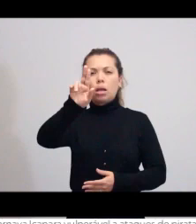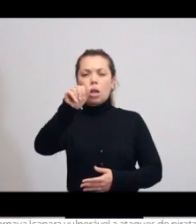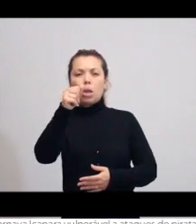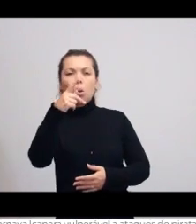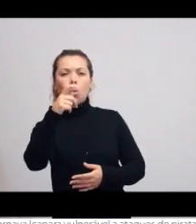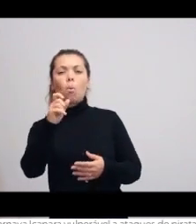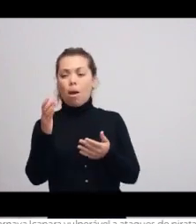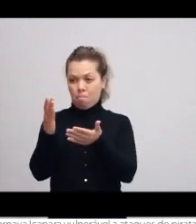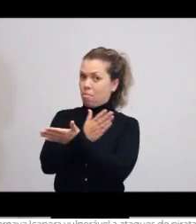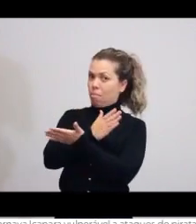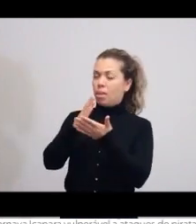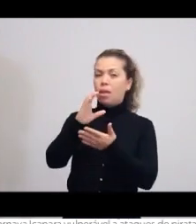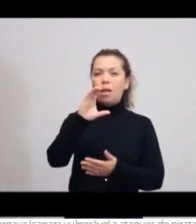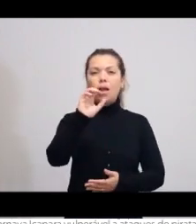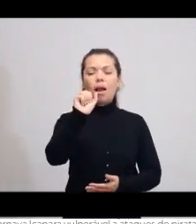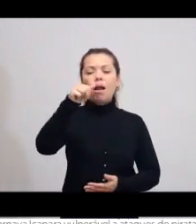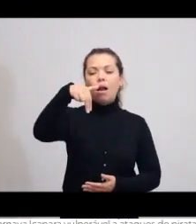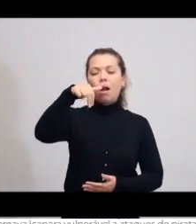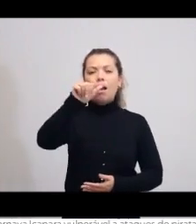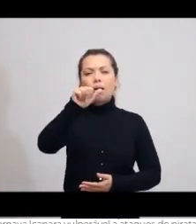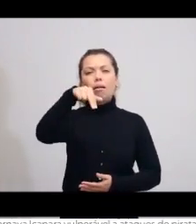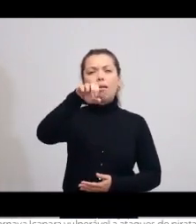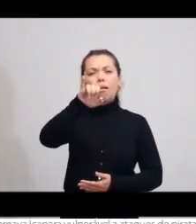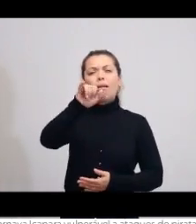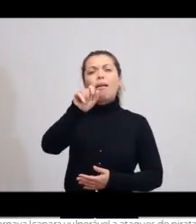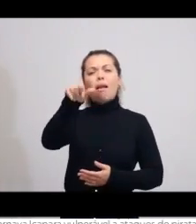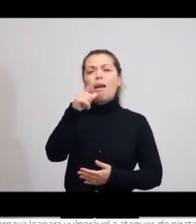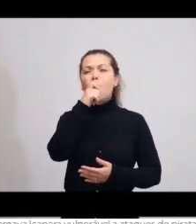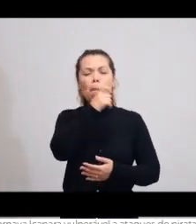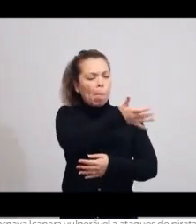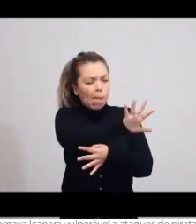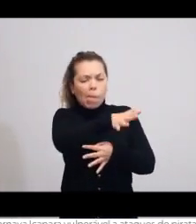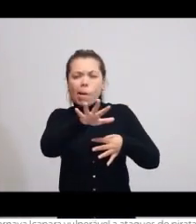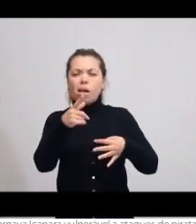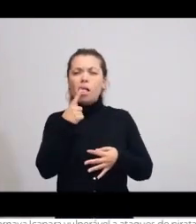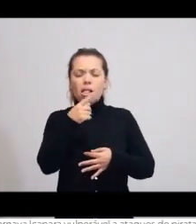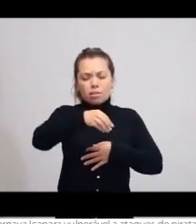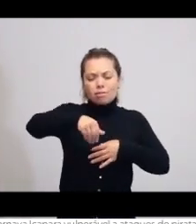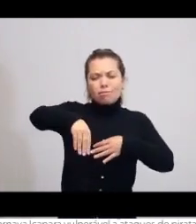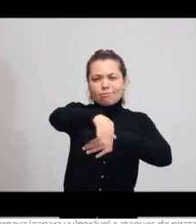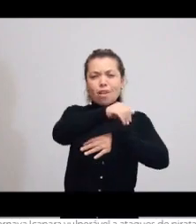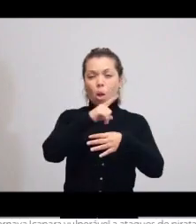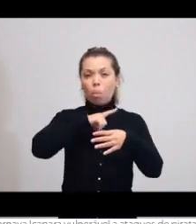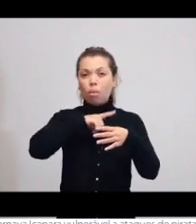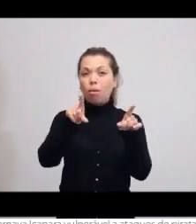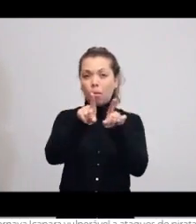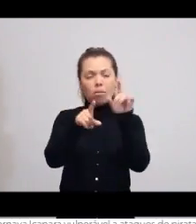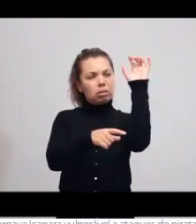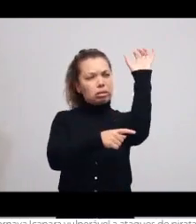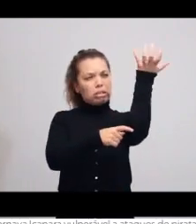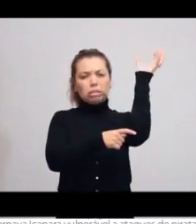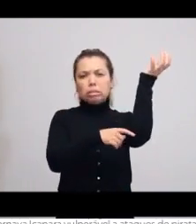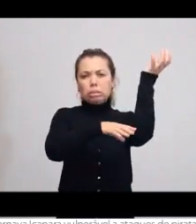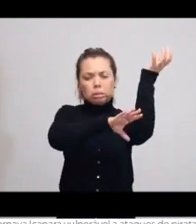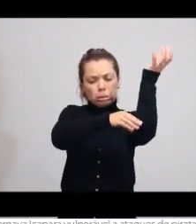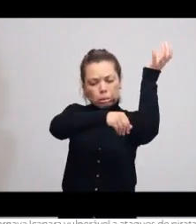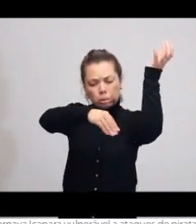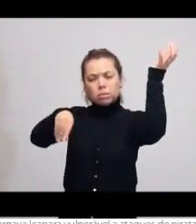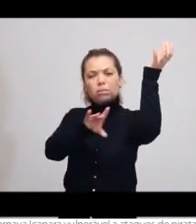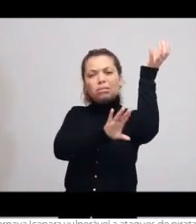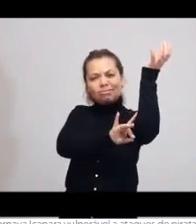ponto, entramos no que a acanhada e esparsa documentação histórica oferece a respeito do primeiro núcleo de povoamento que deu origem